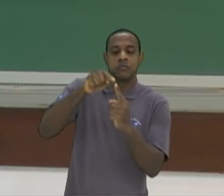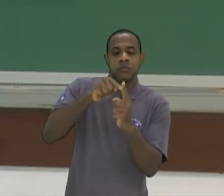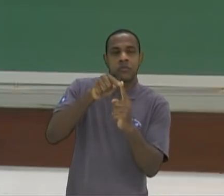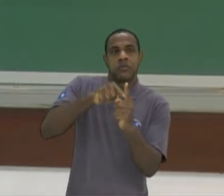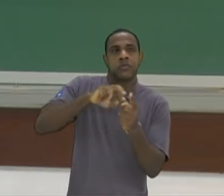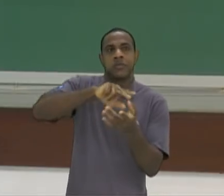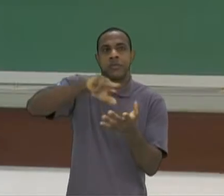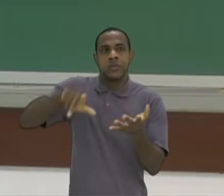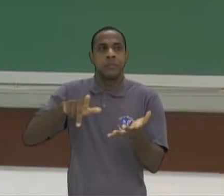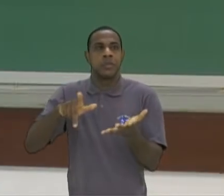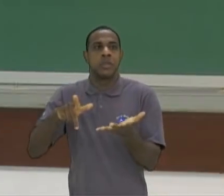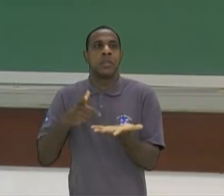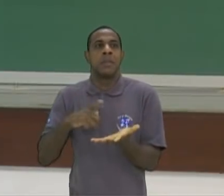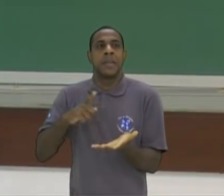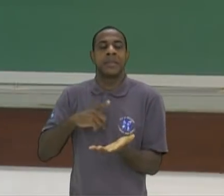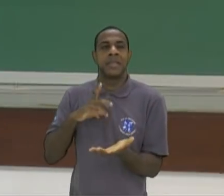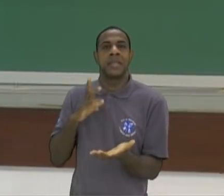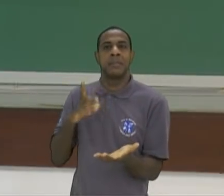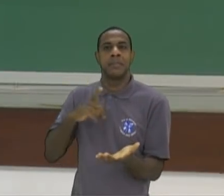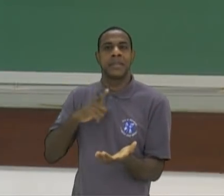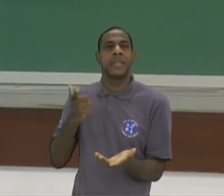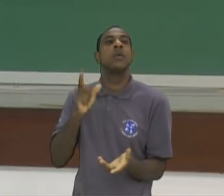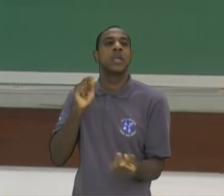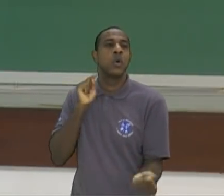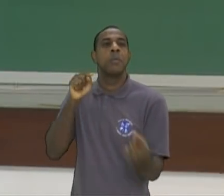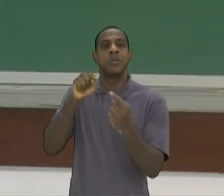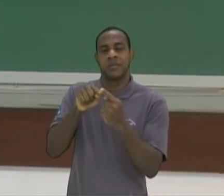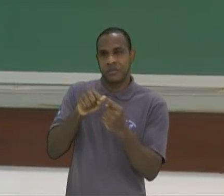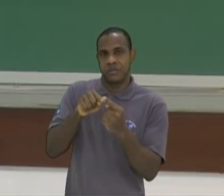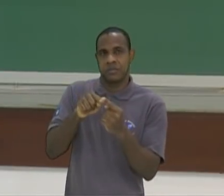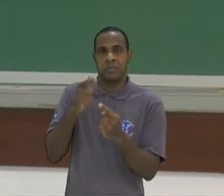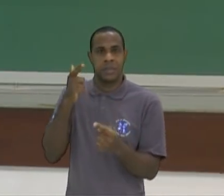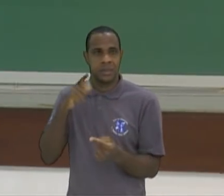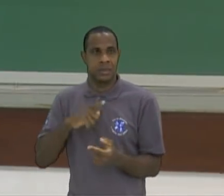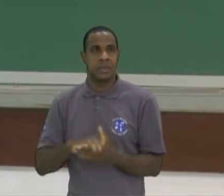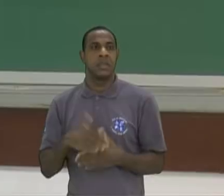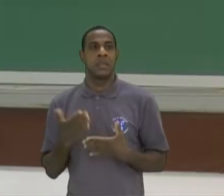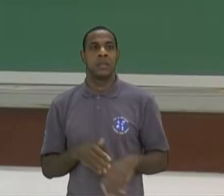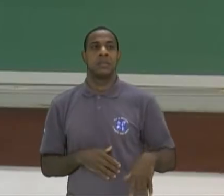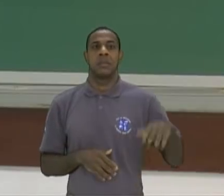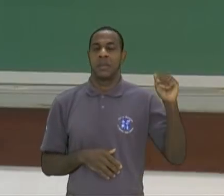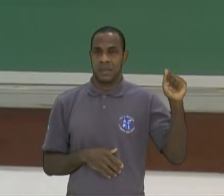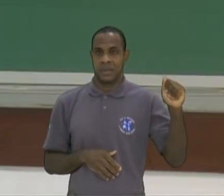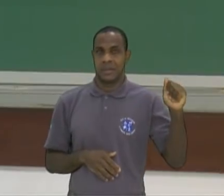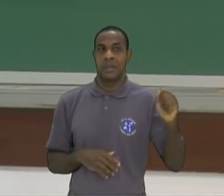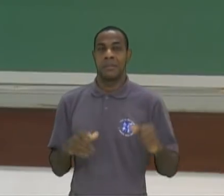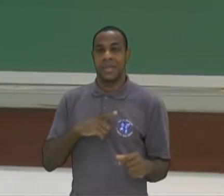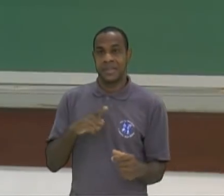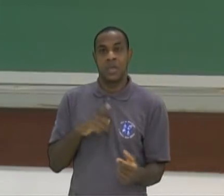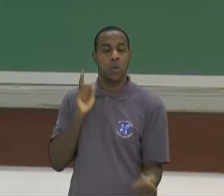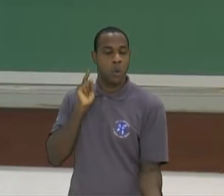para alcançar os seus objetivos. Resposta correta, letra A. Então, para alcançar os